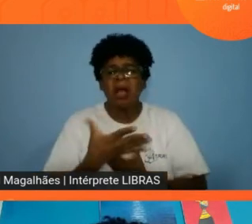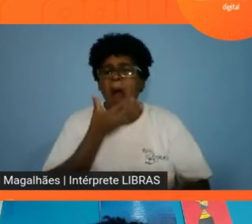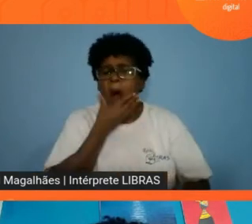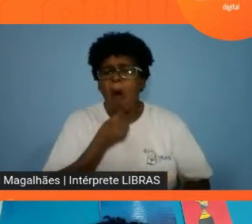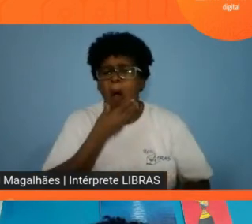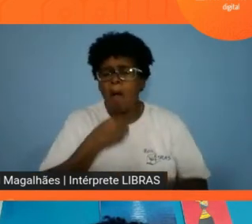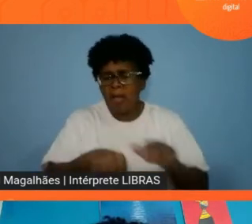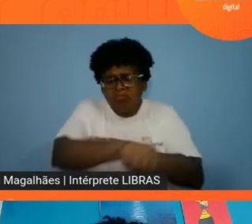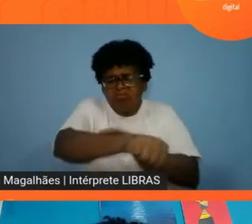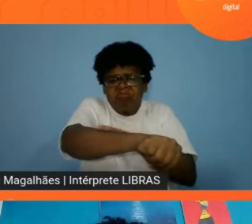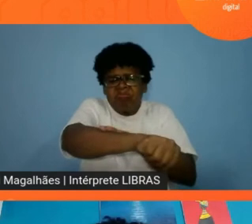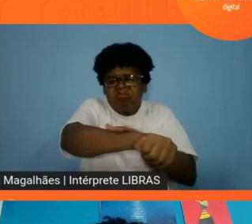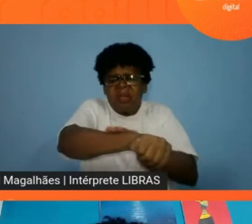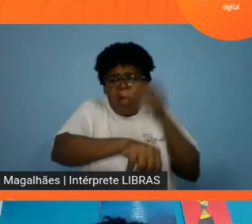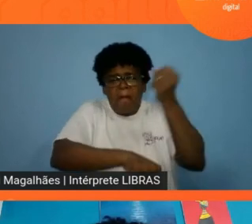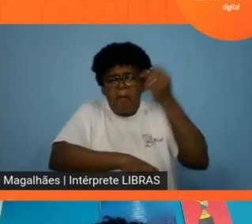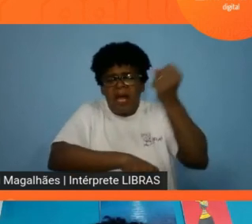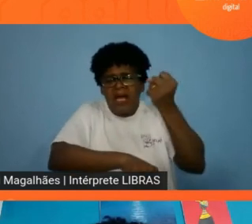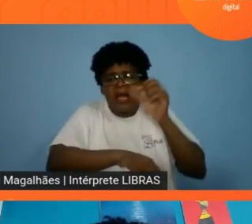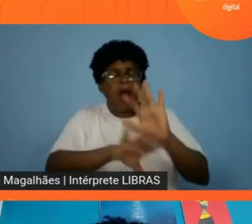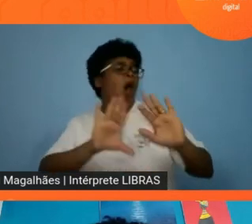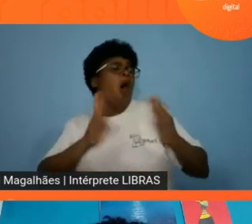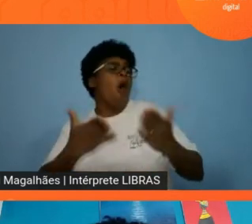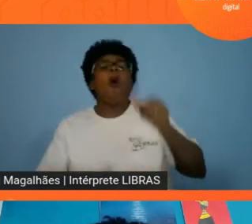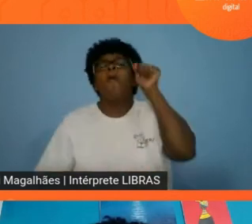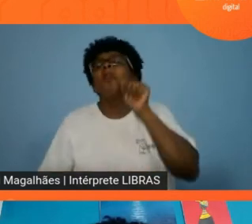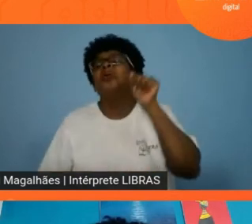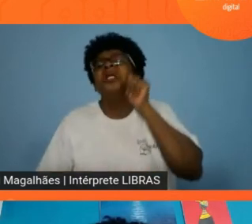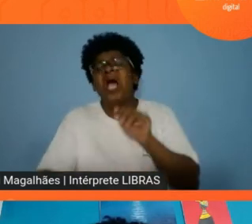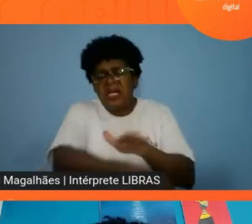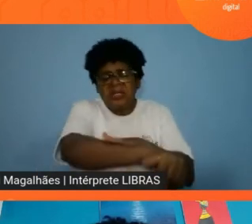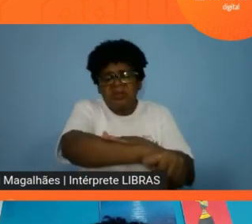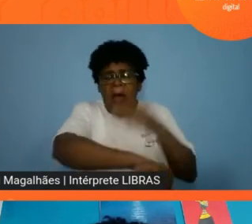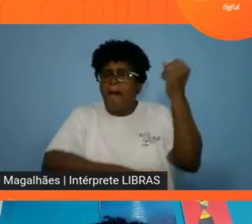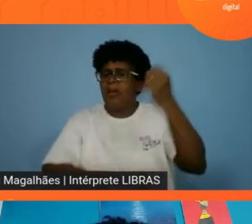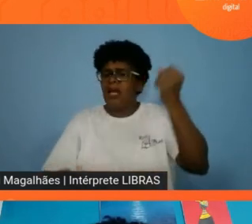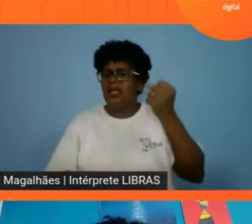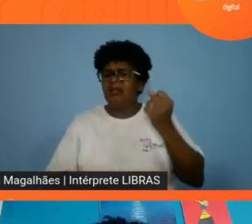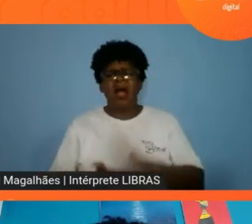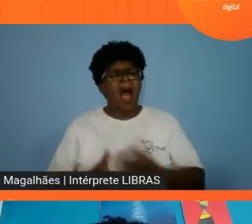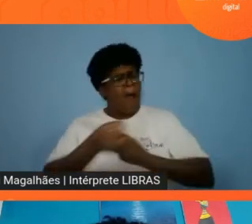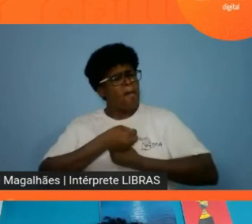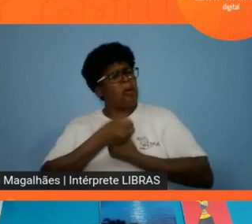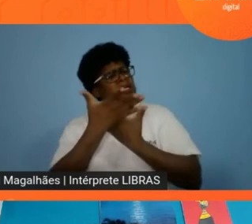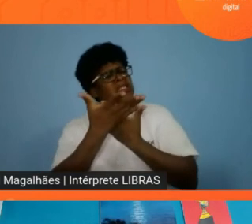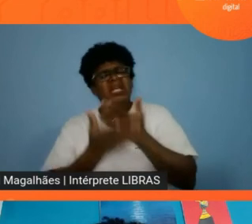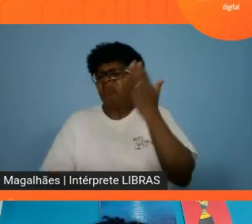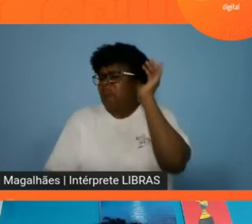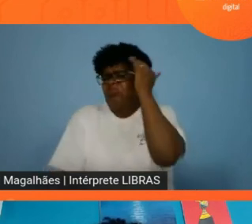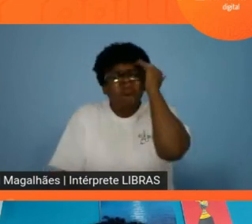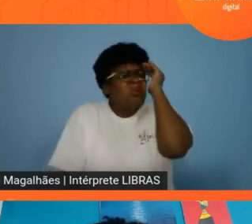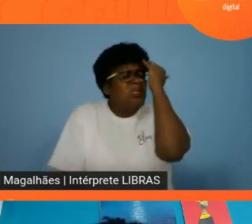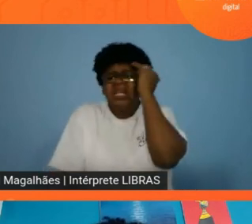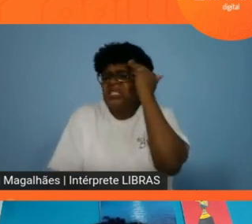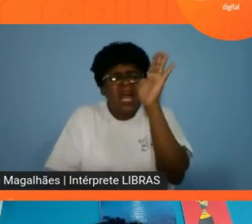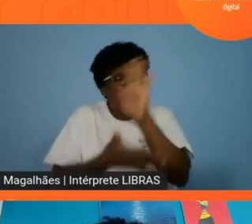em sua maioria, ou mulheres brancas, com umas poesias que eu não entendia o que aquilo queria dizer, que não tinha nada